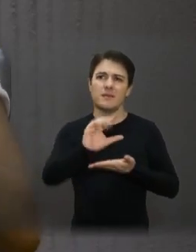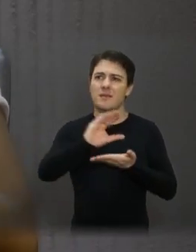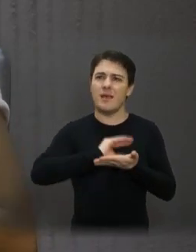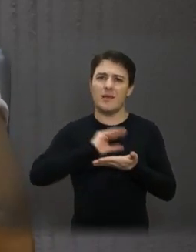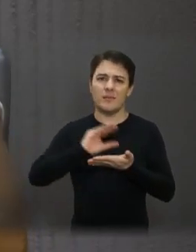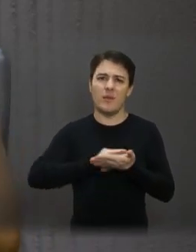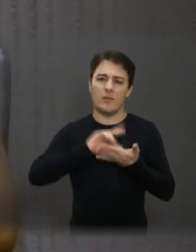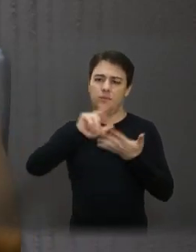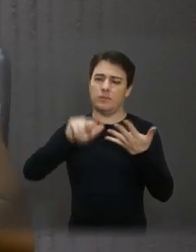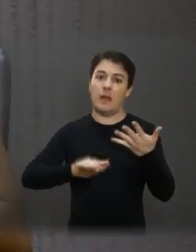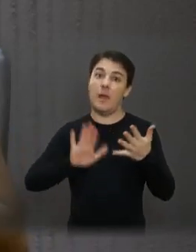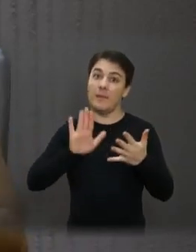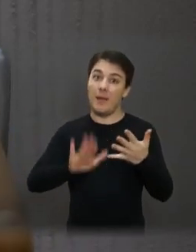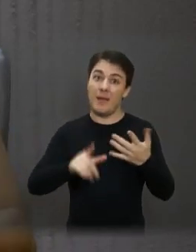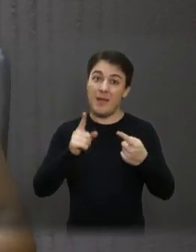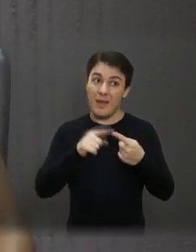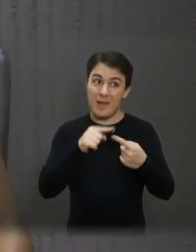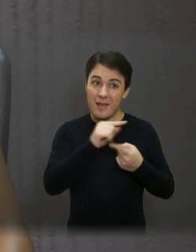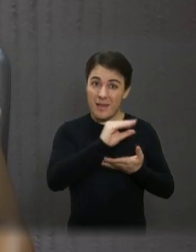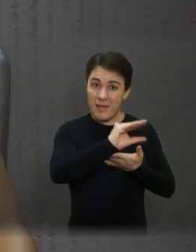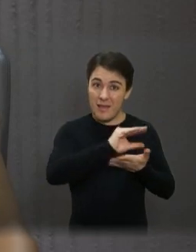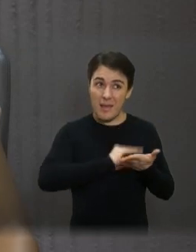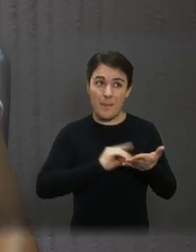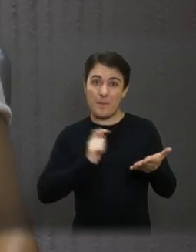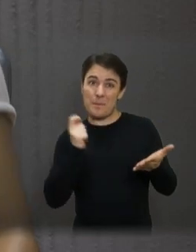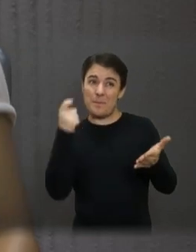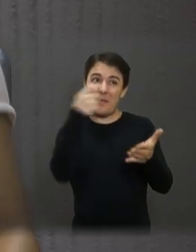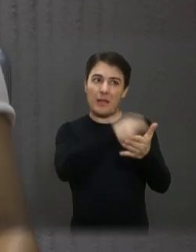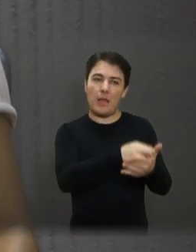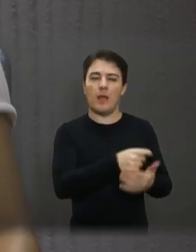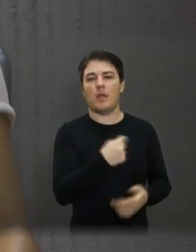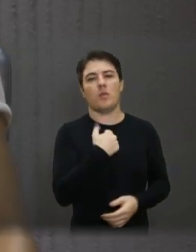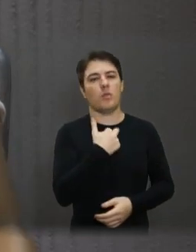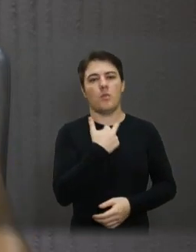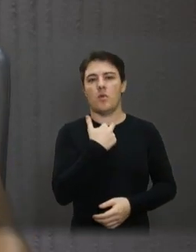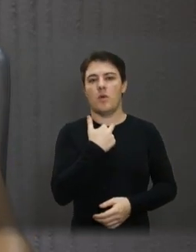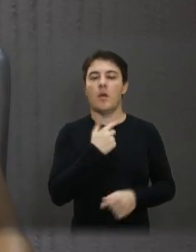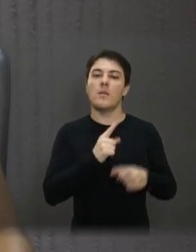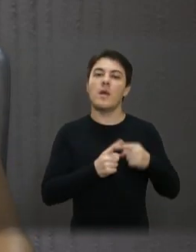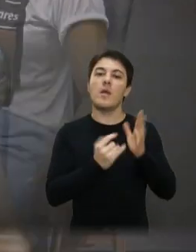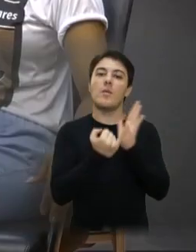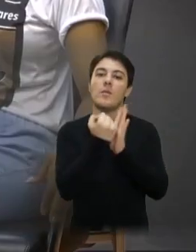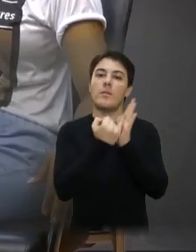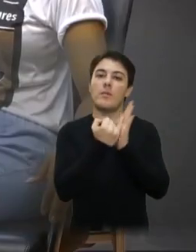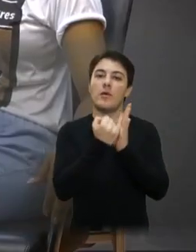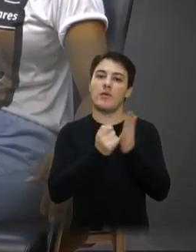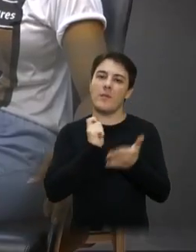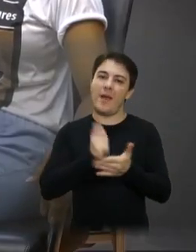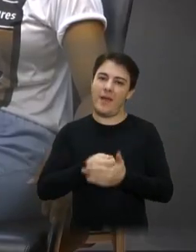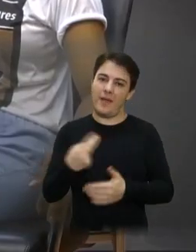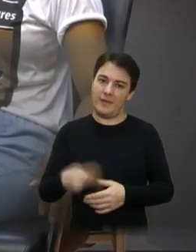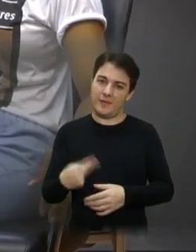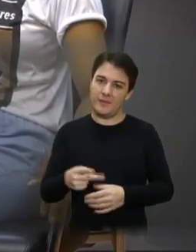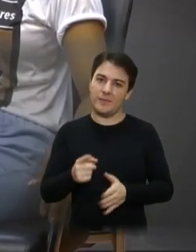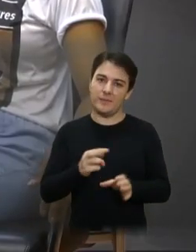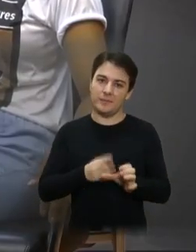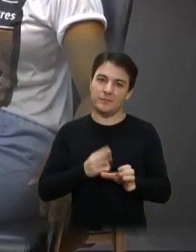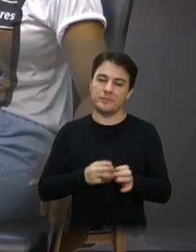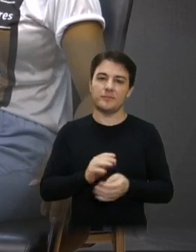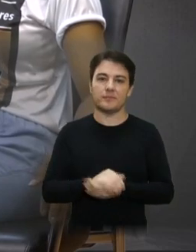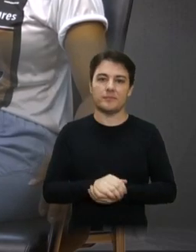conseguir recurso porém esta ela vem a gente não tem que pagar depois até porque são os nossos impostos voltando para municípios Com certeza